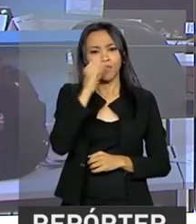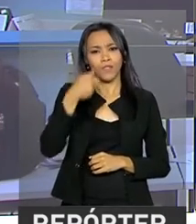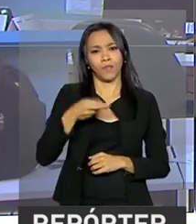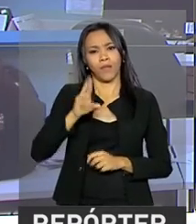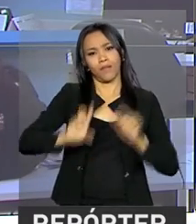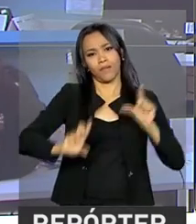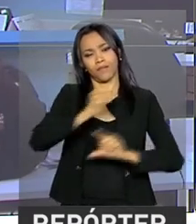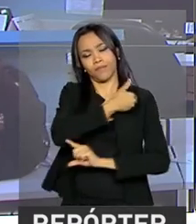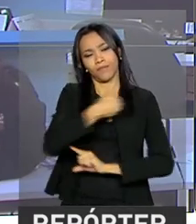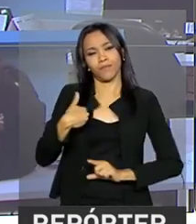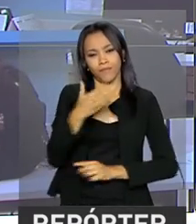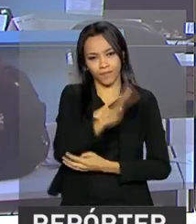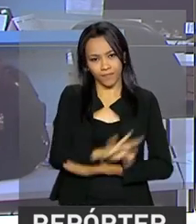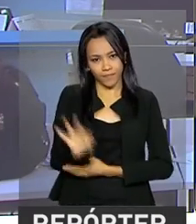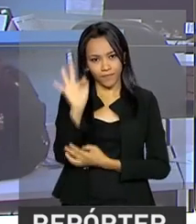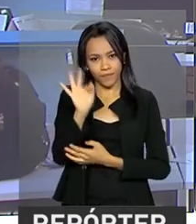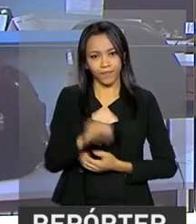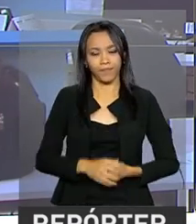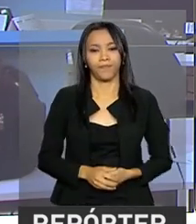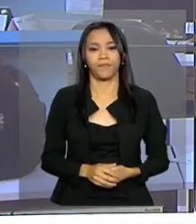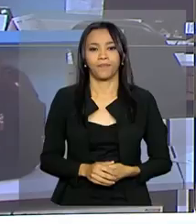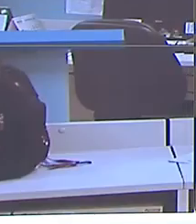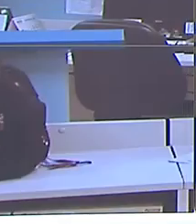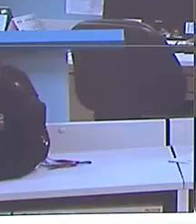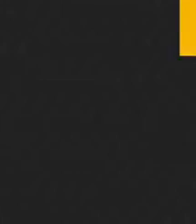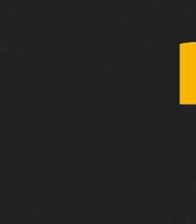nbr a tv do governo federal